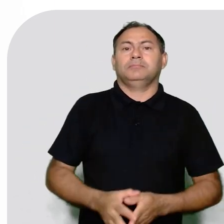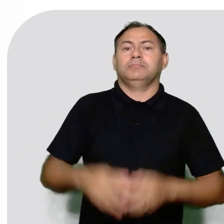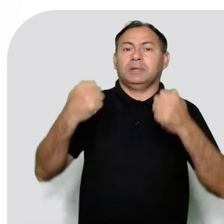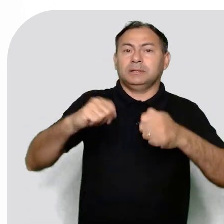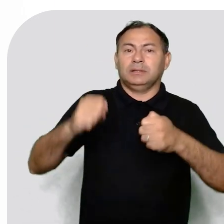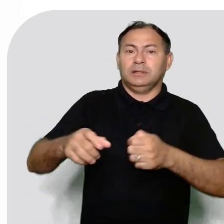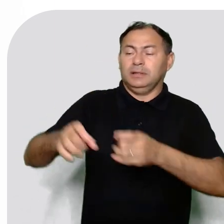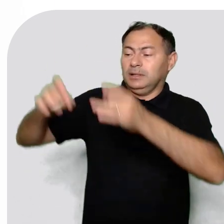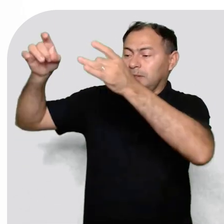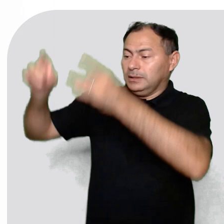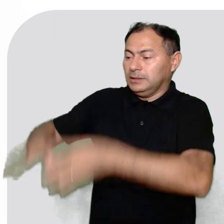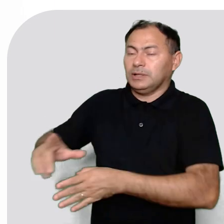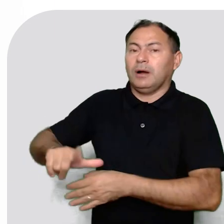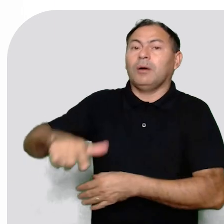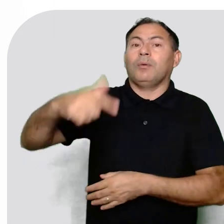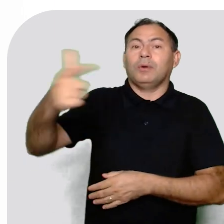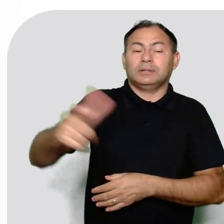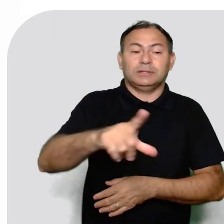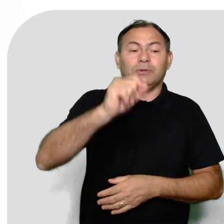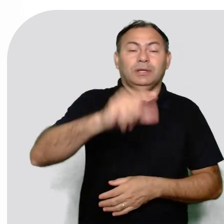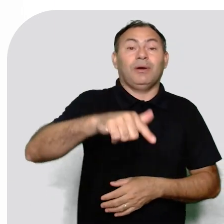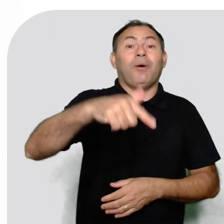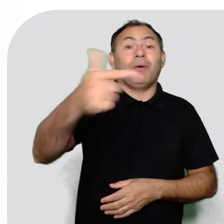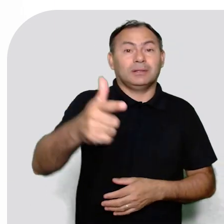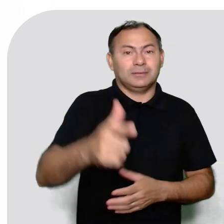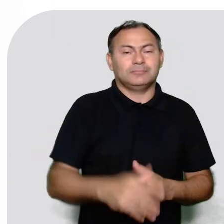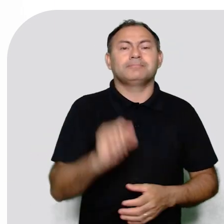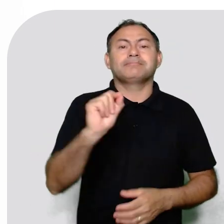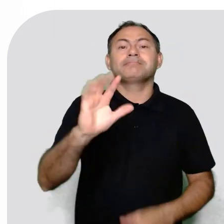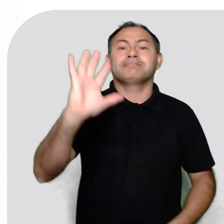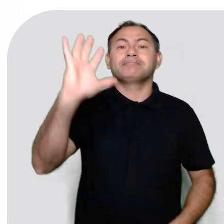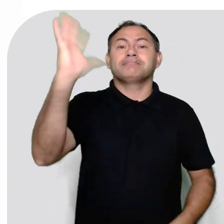eu preciso renunciar a outra. O que